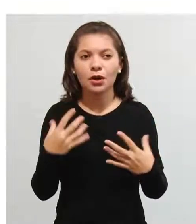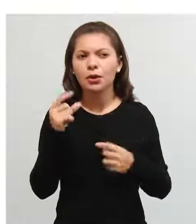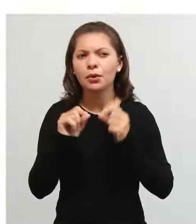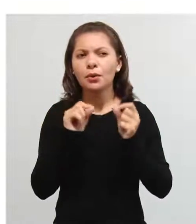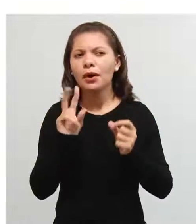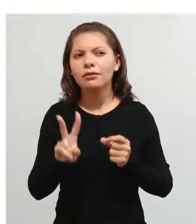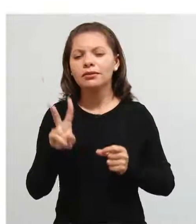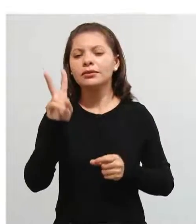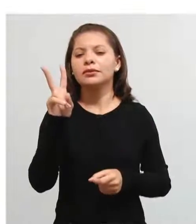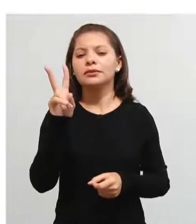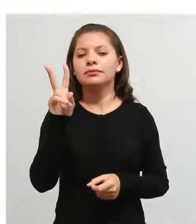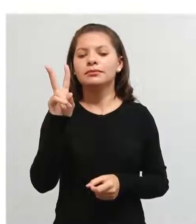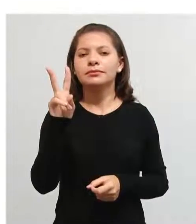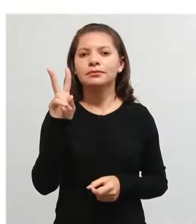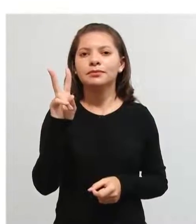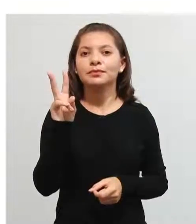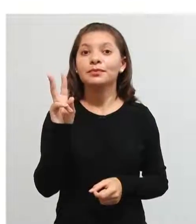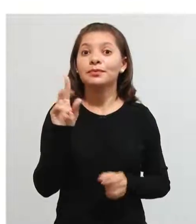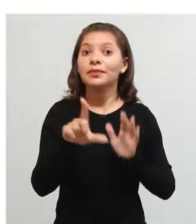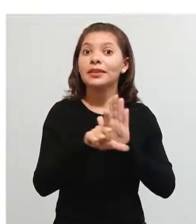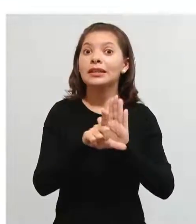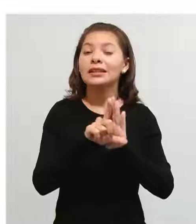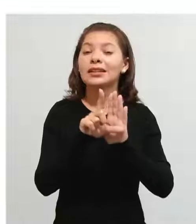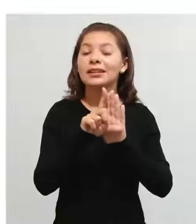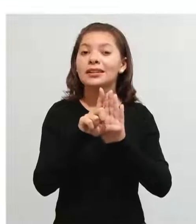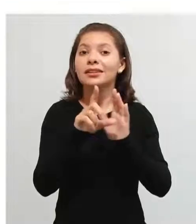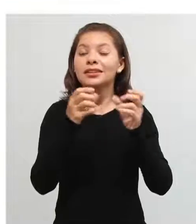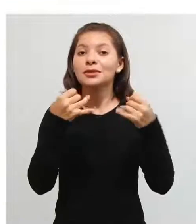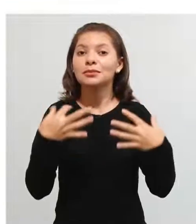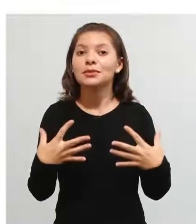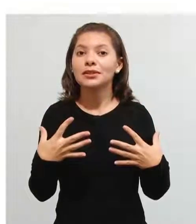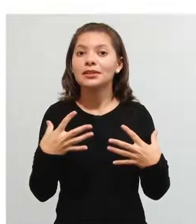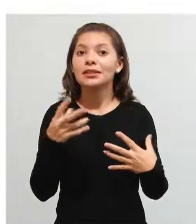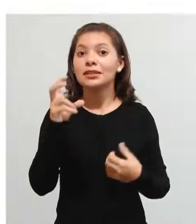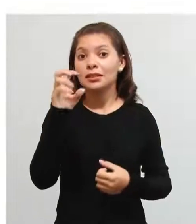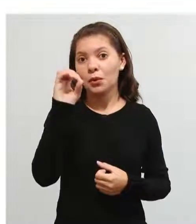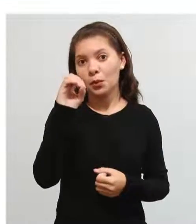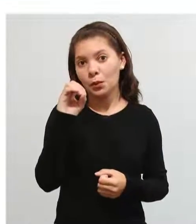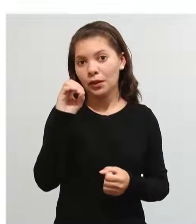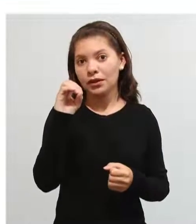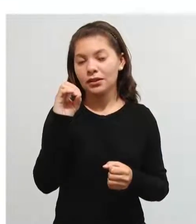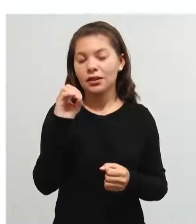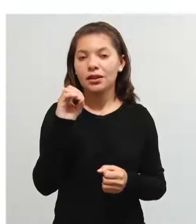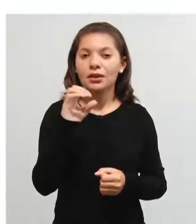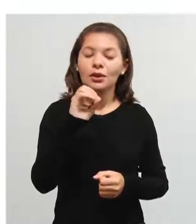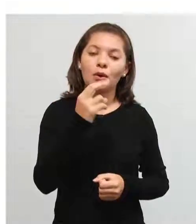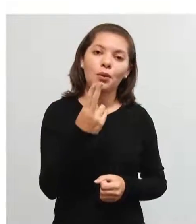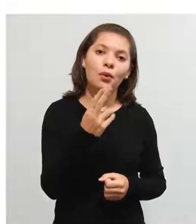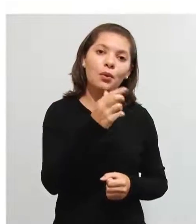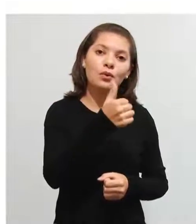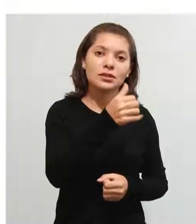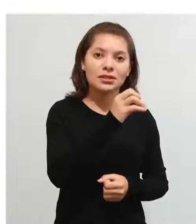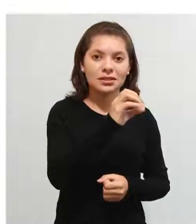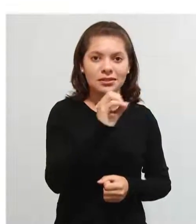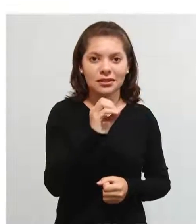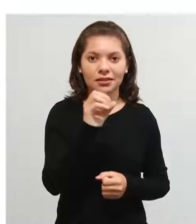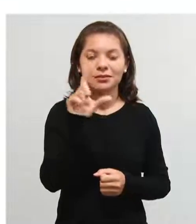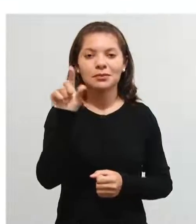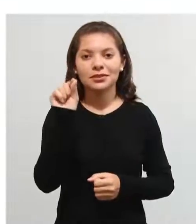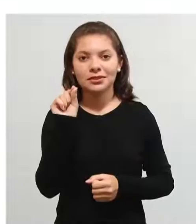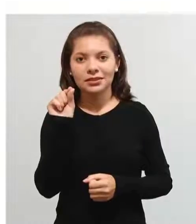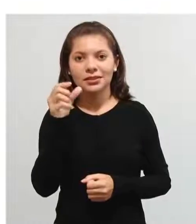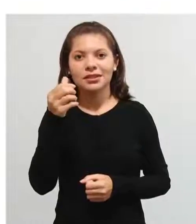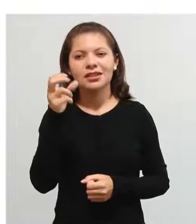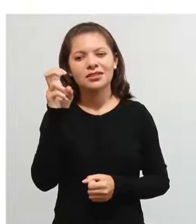da multa. Porque a lei vai falar assim, um exemplo, entre 50 e 100 reais, né? Ele vai poder escolher 50 se for